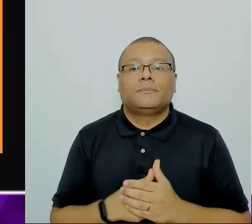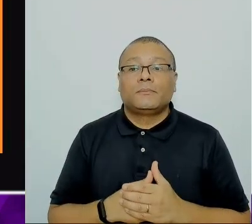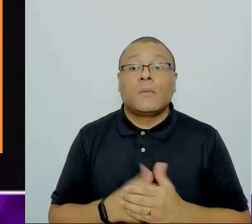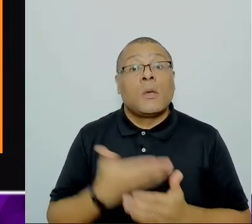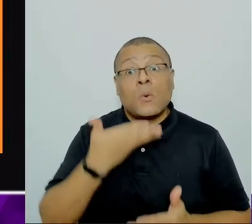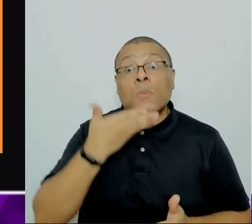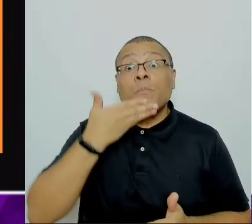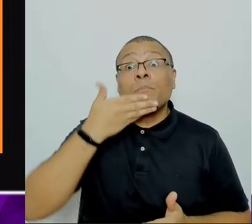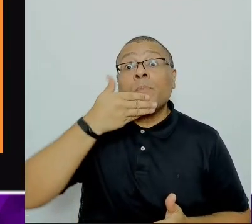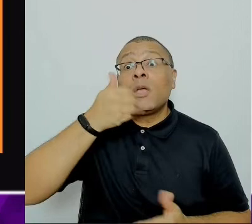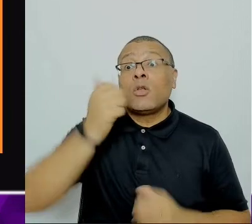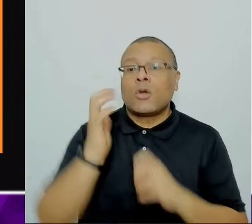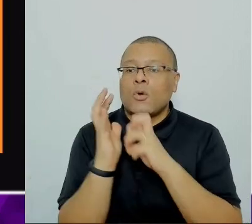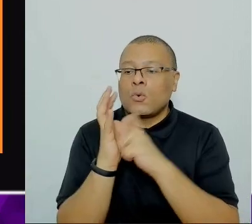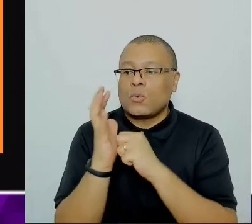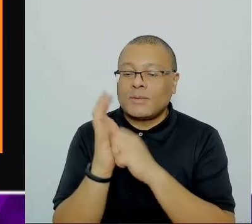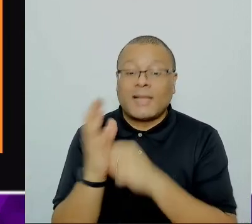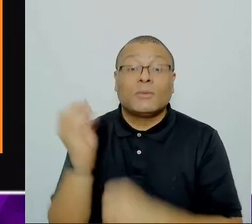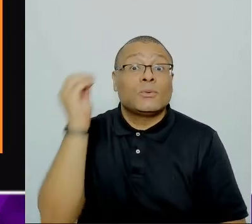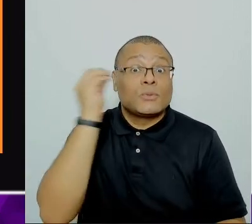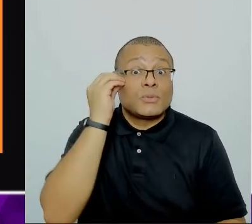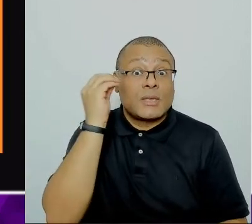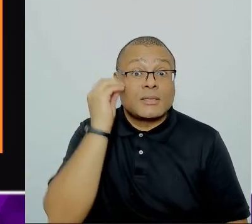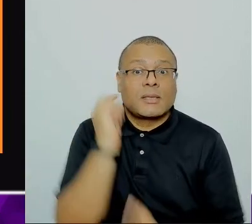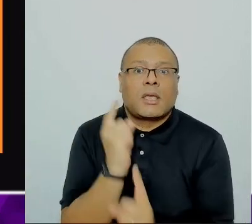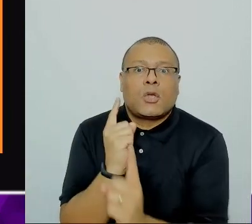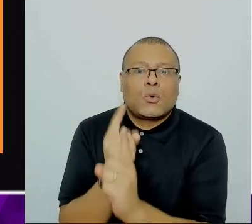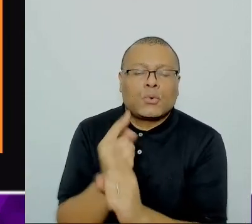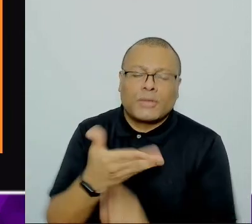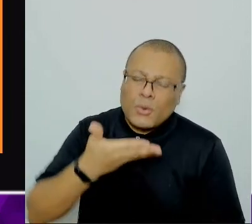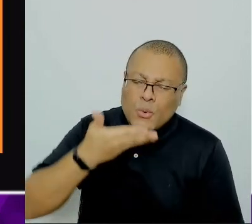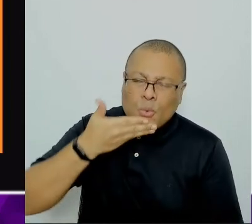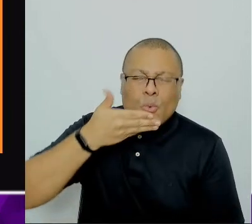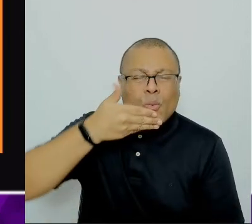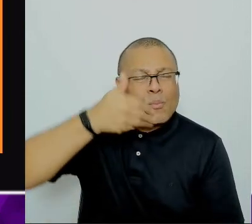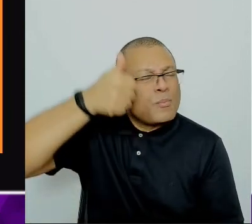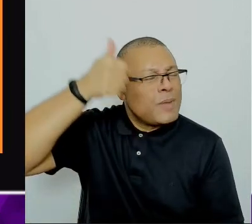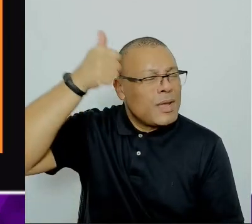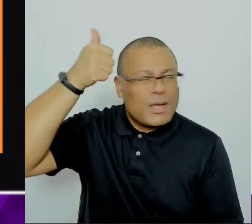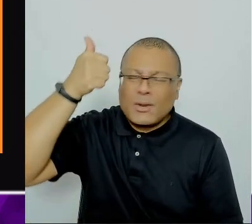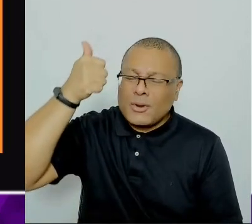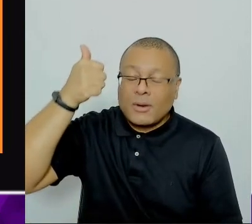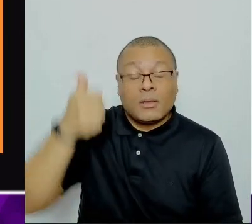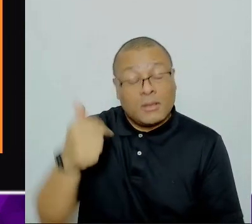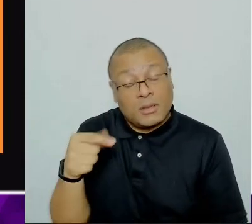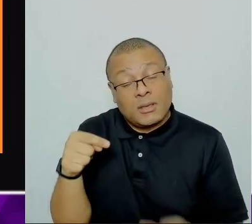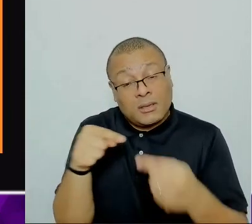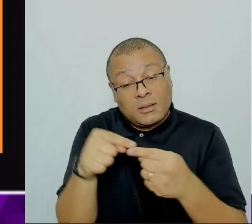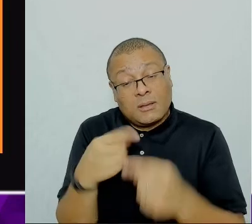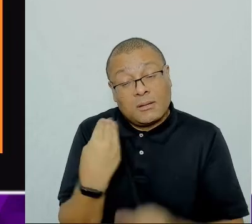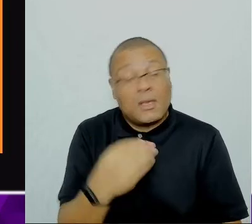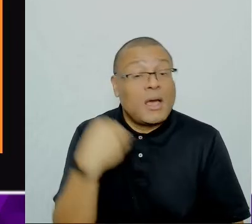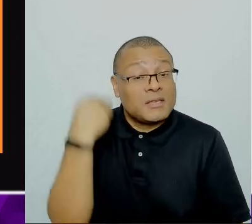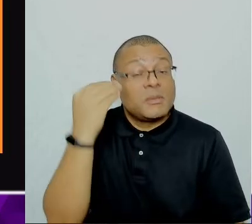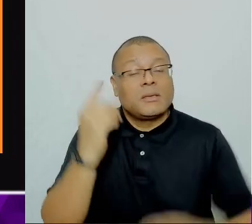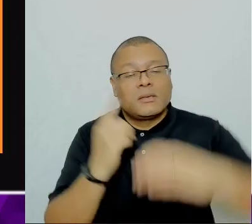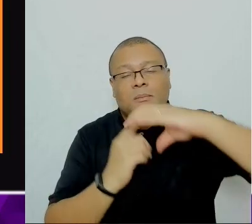com dados a gente testar para a gente encontrar a melhor solução, mas que a melhor solução tenha essa experiência bacana para o